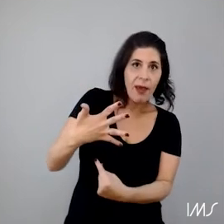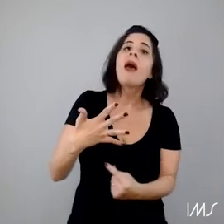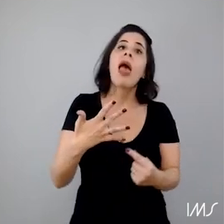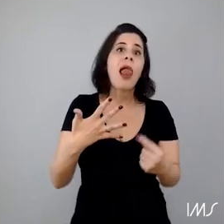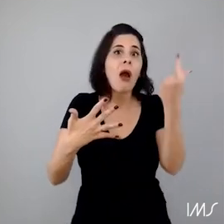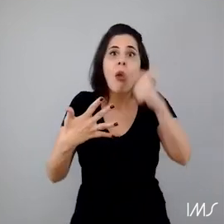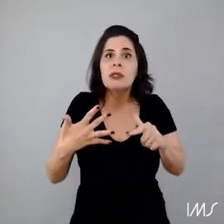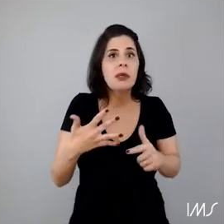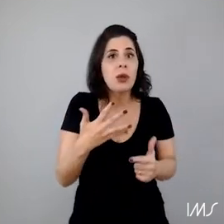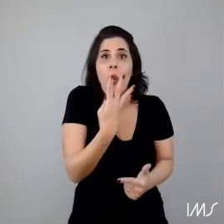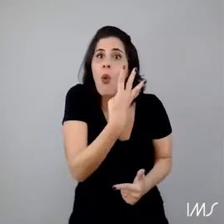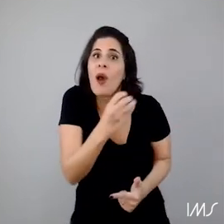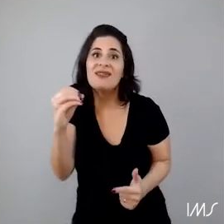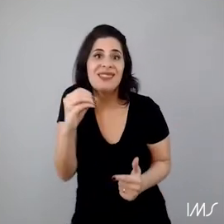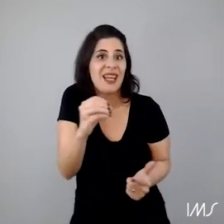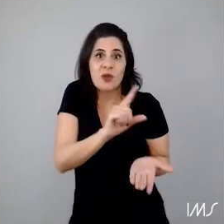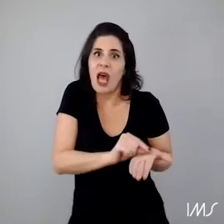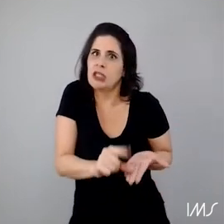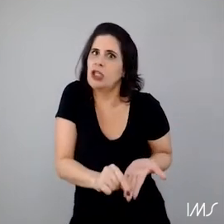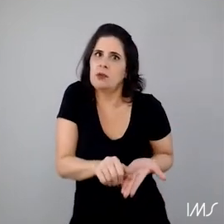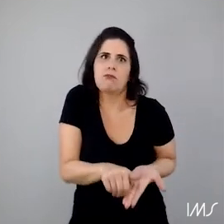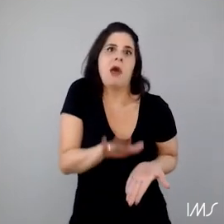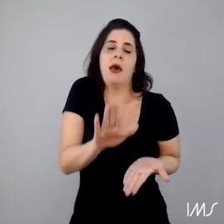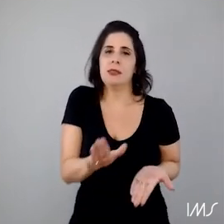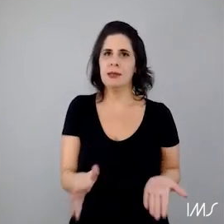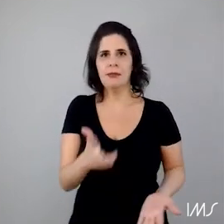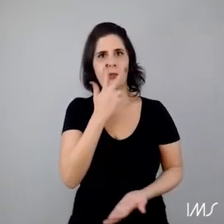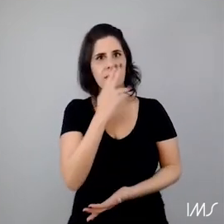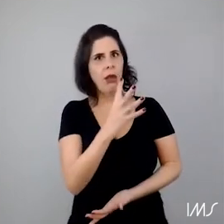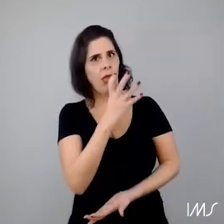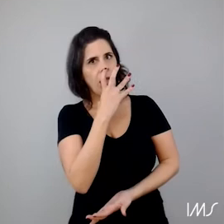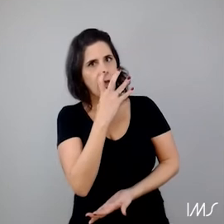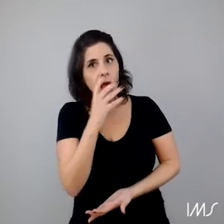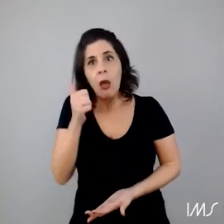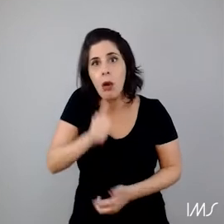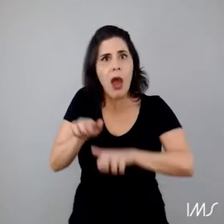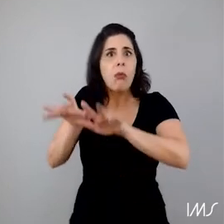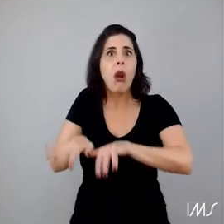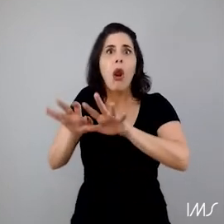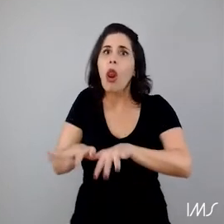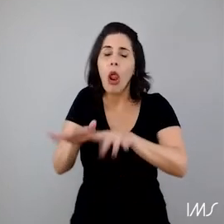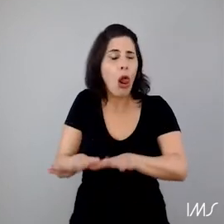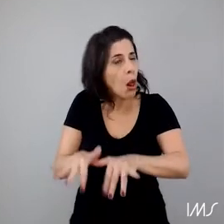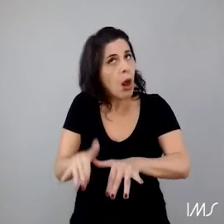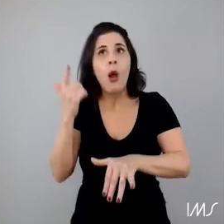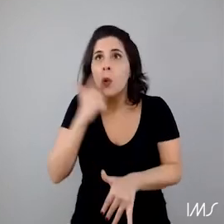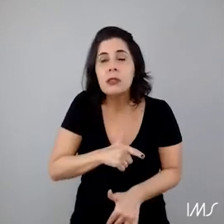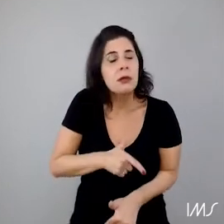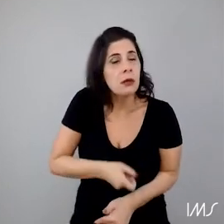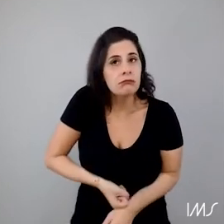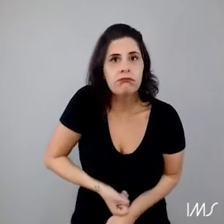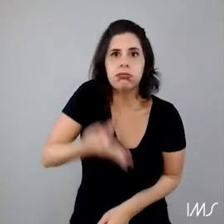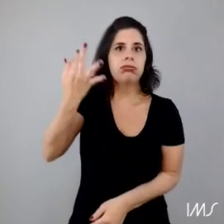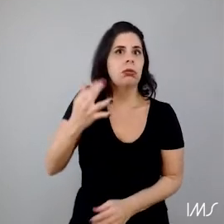400 artigos. É uma coisa assim, absolutamente inacreditável. A produção, a capacidade de produção e o esforço